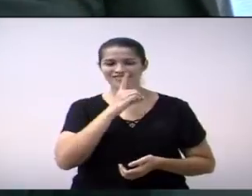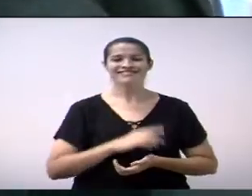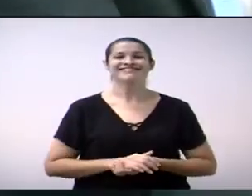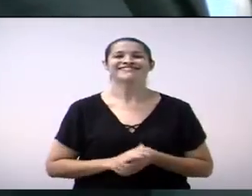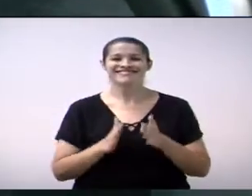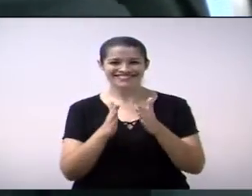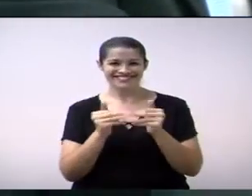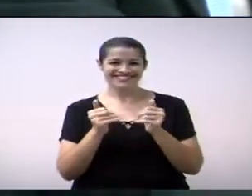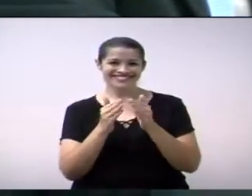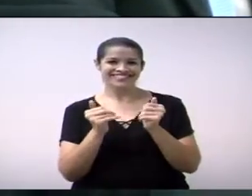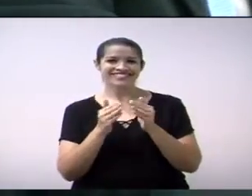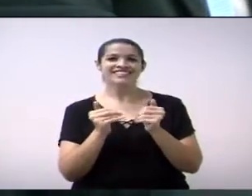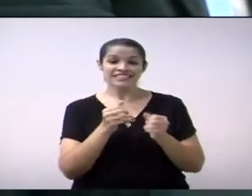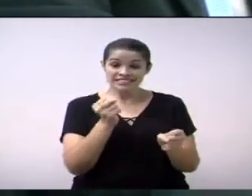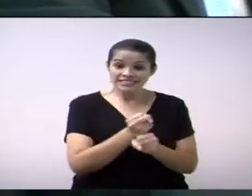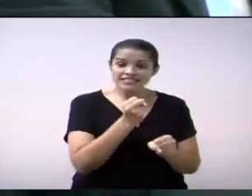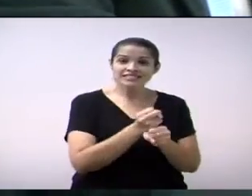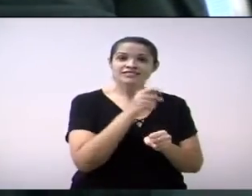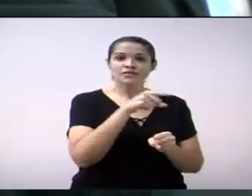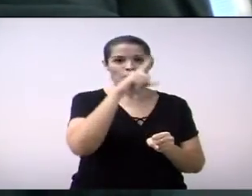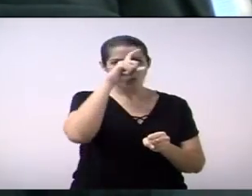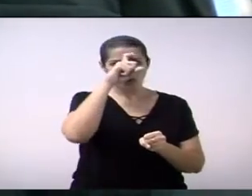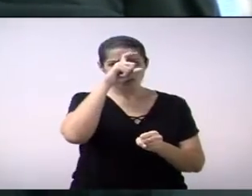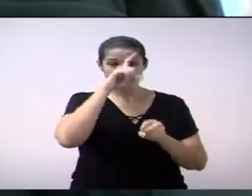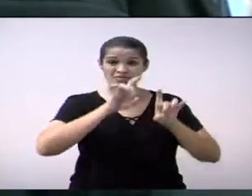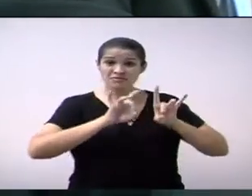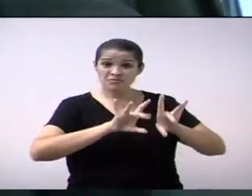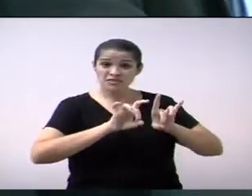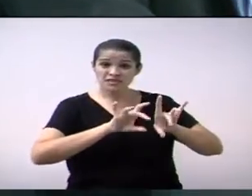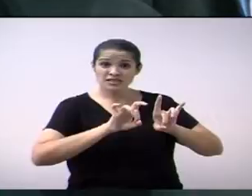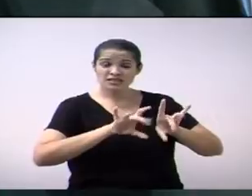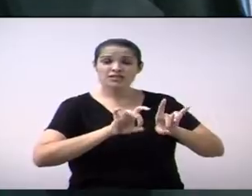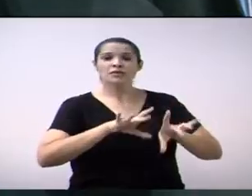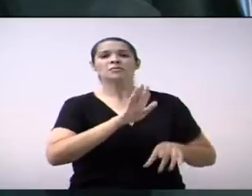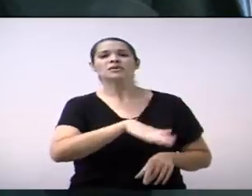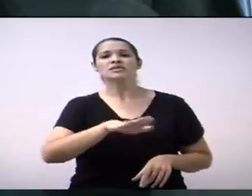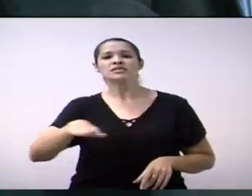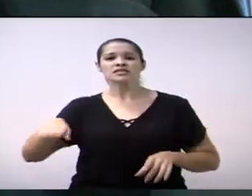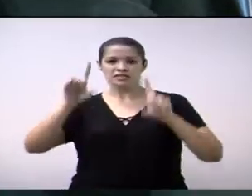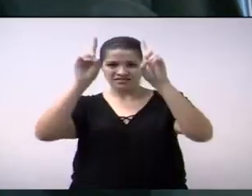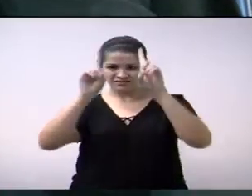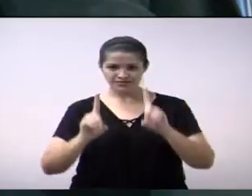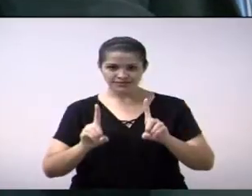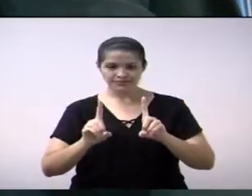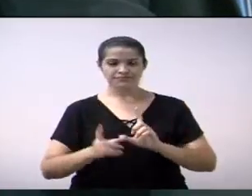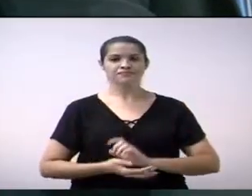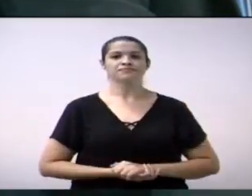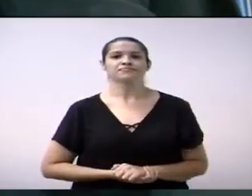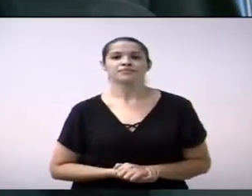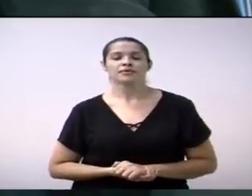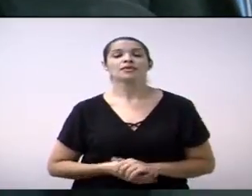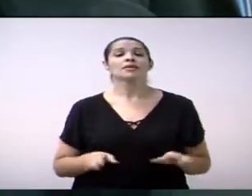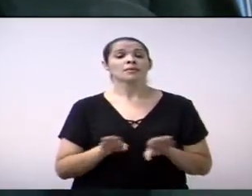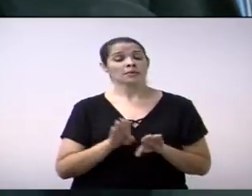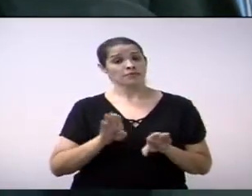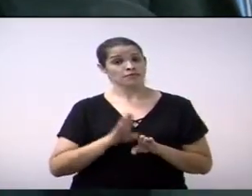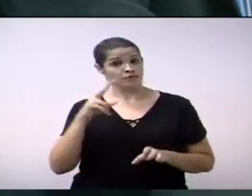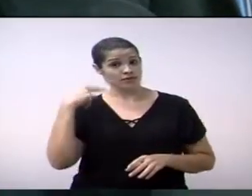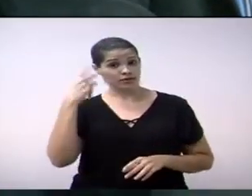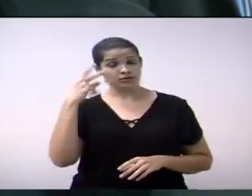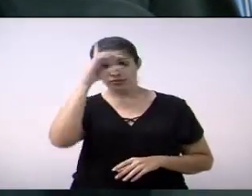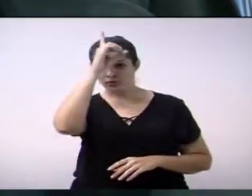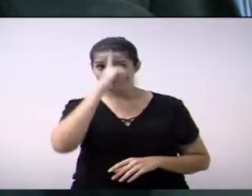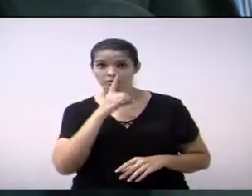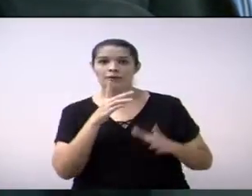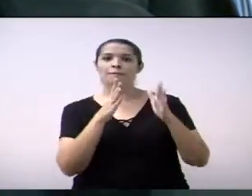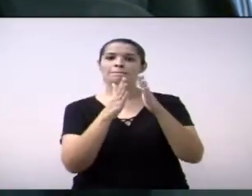criação de um hospital adequado para atendimento de crianças especiais. Número 148, também do vereador Loira,